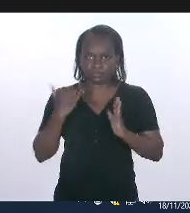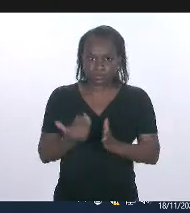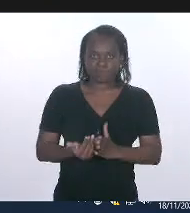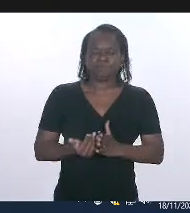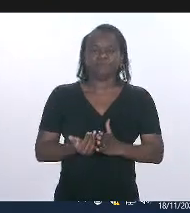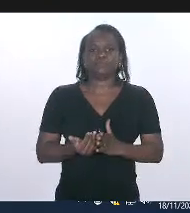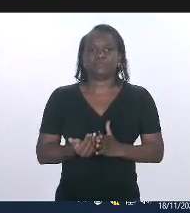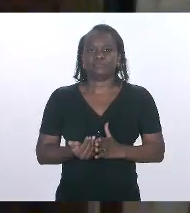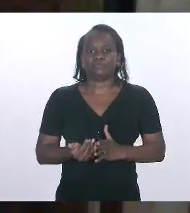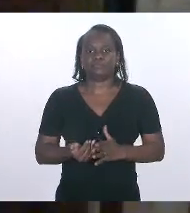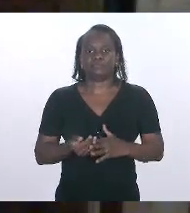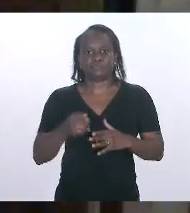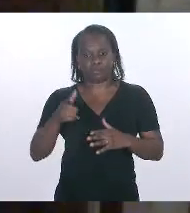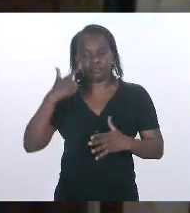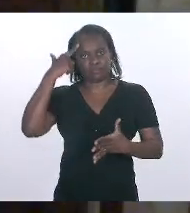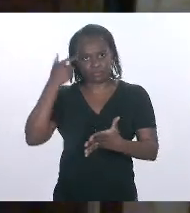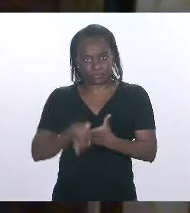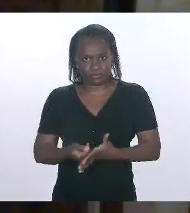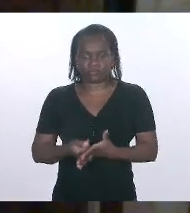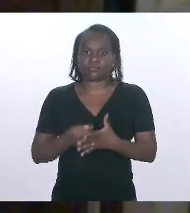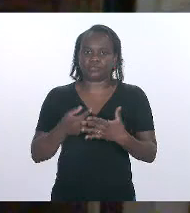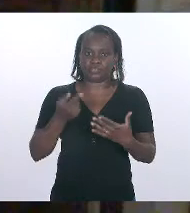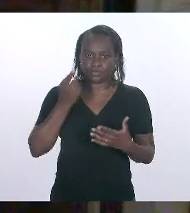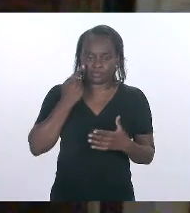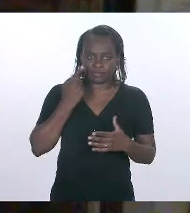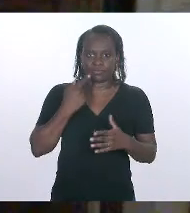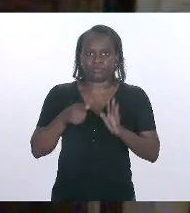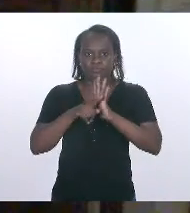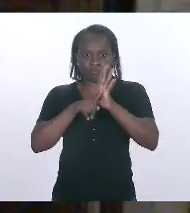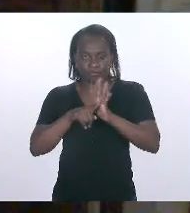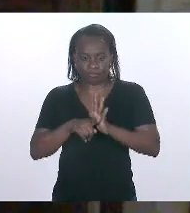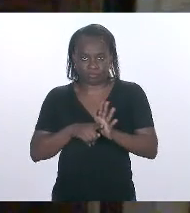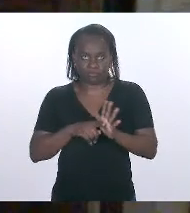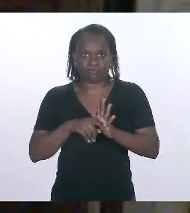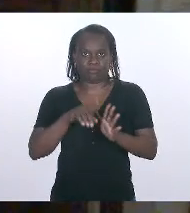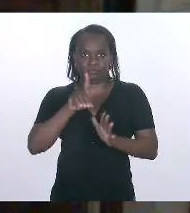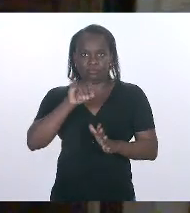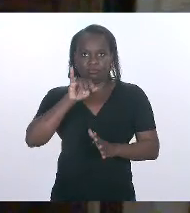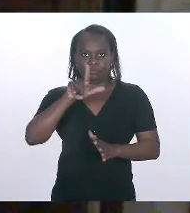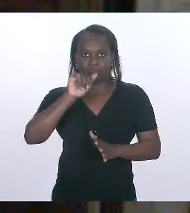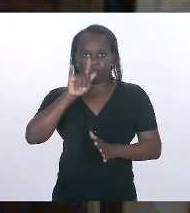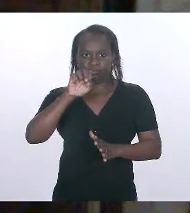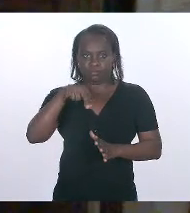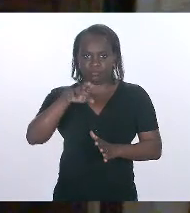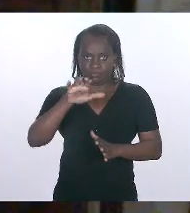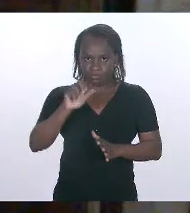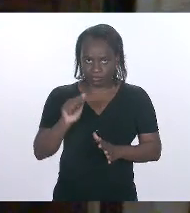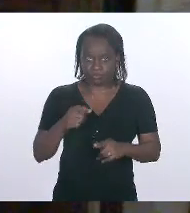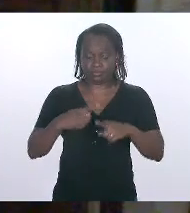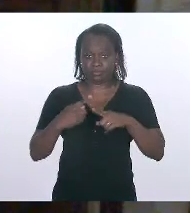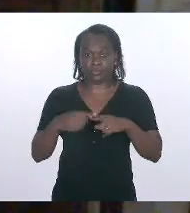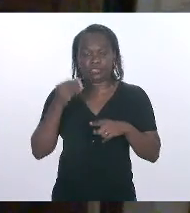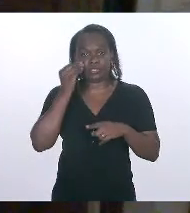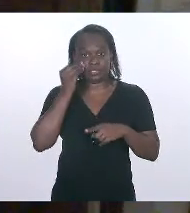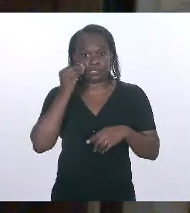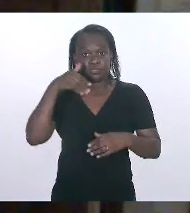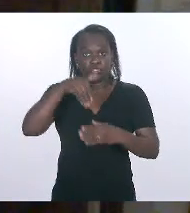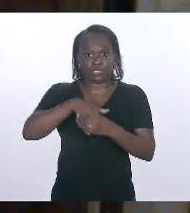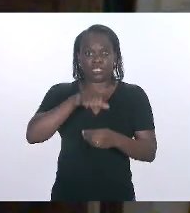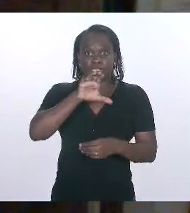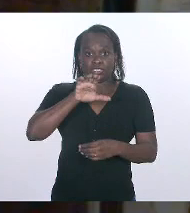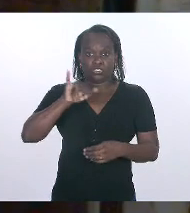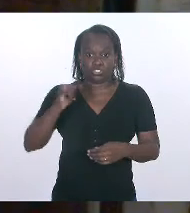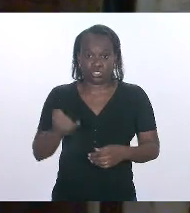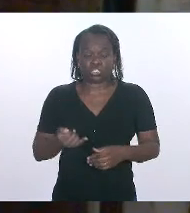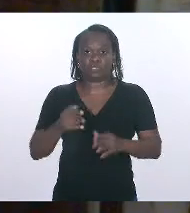integralmente a sua decisão de baixar em diligência, porque se fôssemos votar na CCJ como